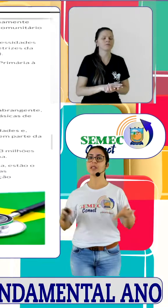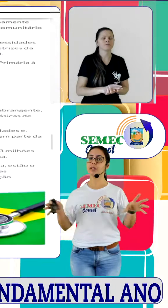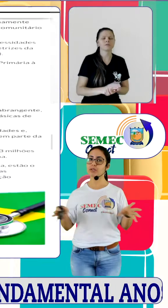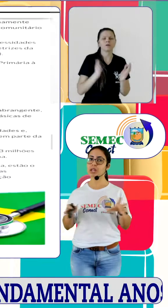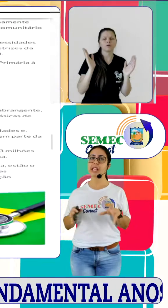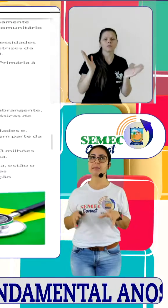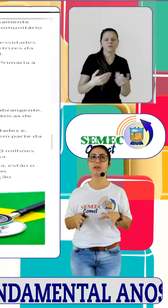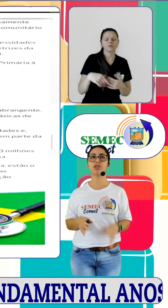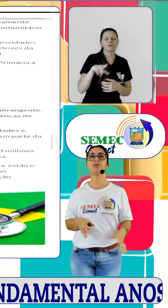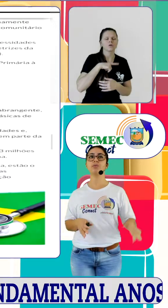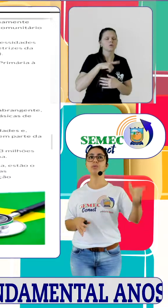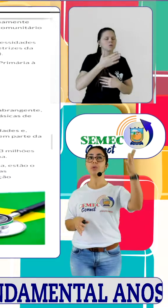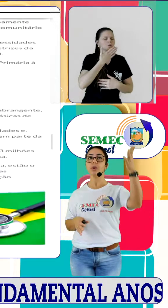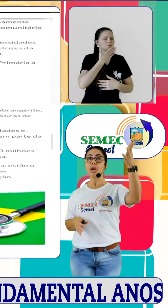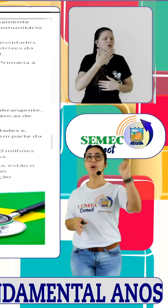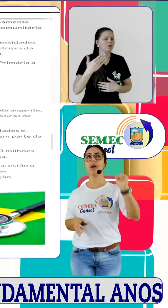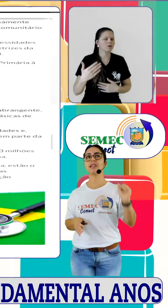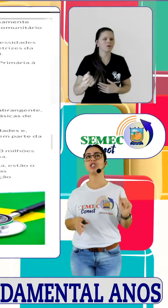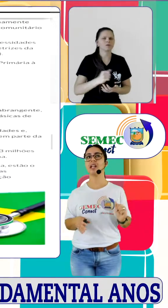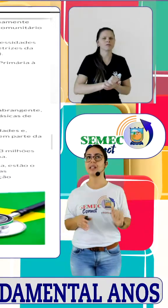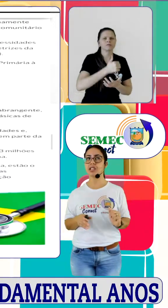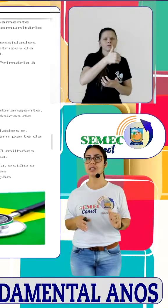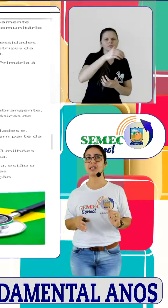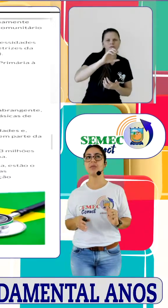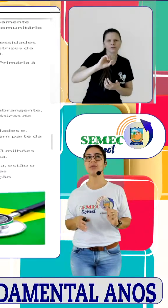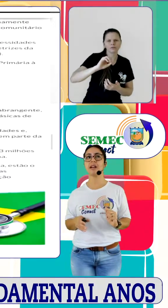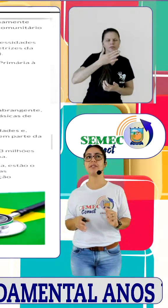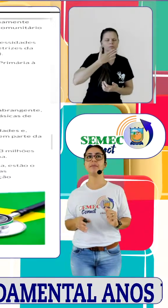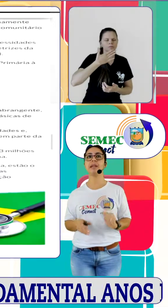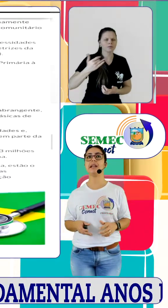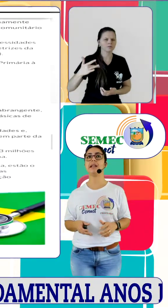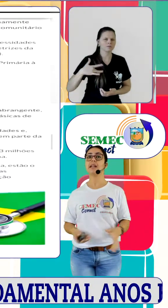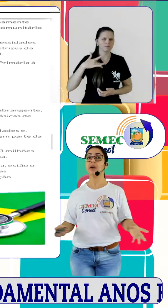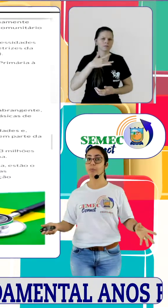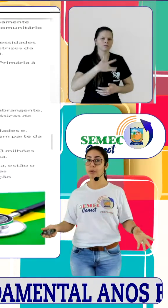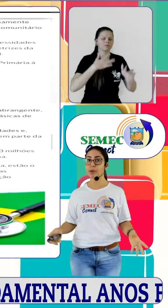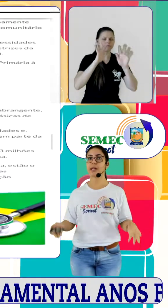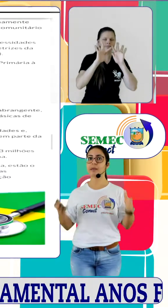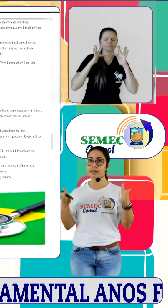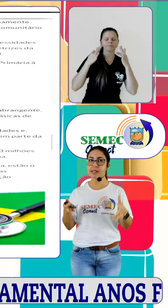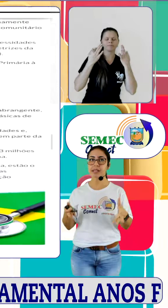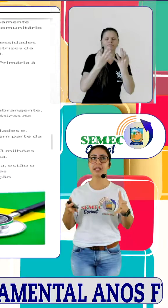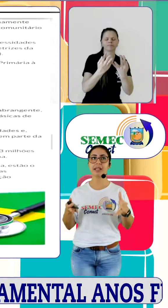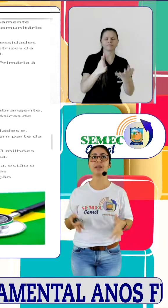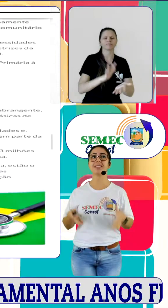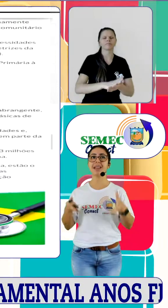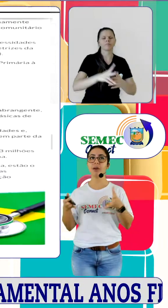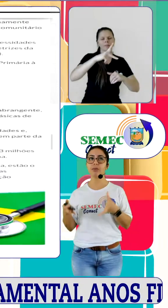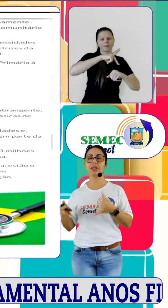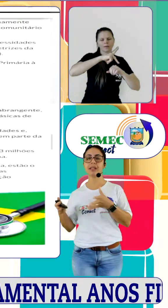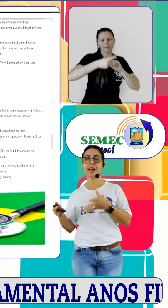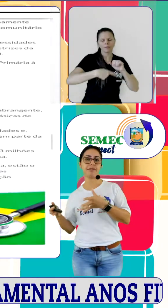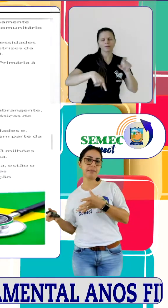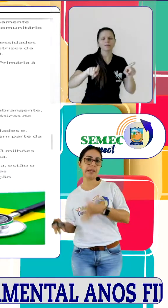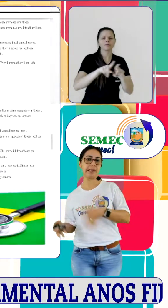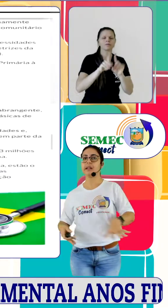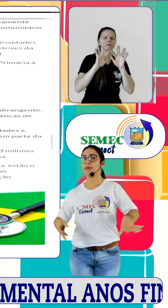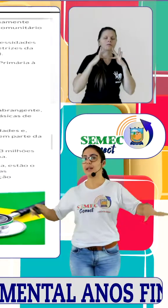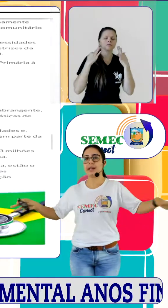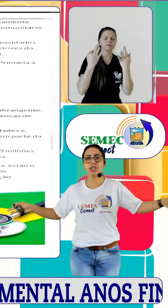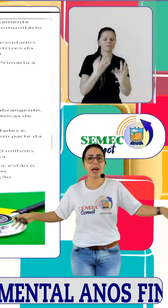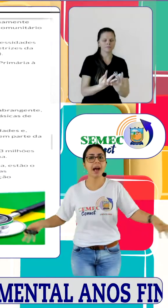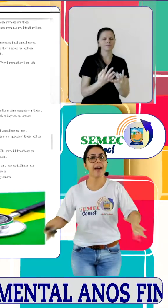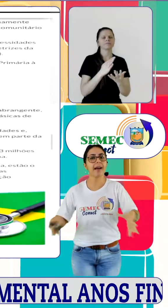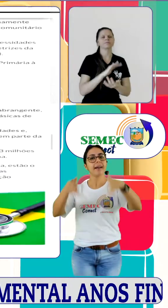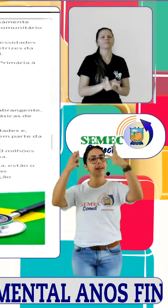estamos entre os 10 melhores do mundo com essa estratégia de saúde da família, que é um programa designado Saúde da Família. Então,